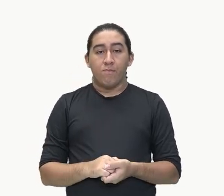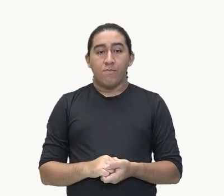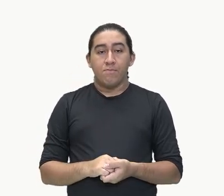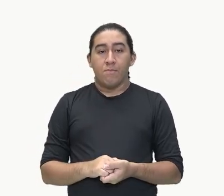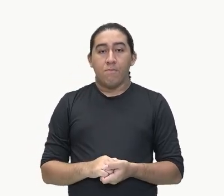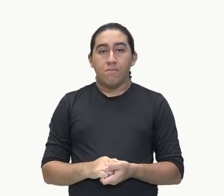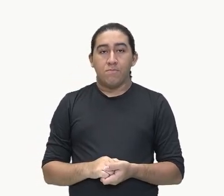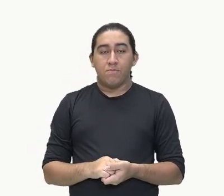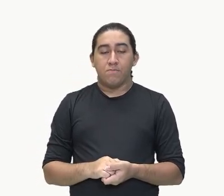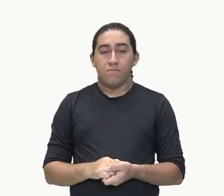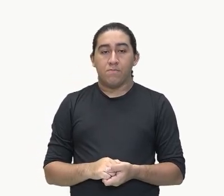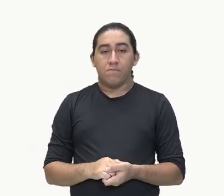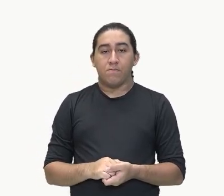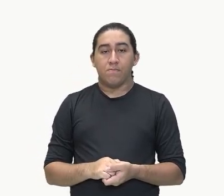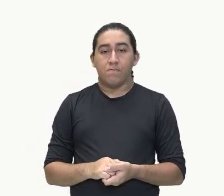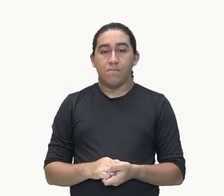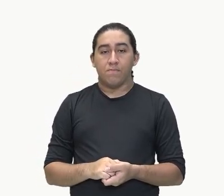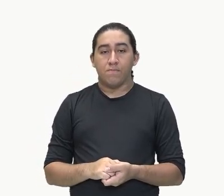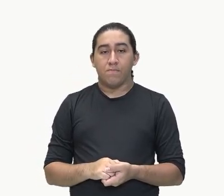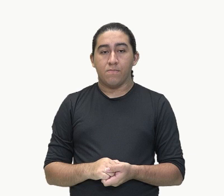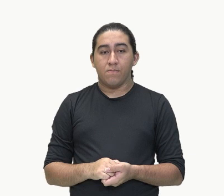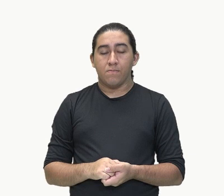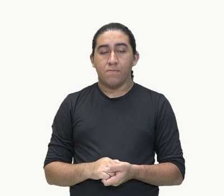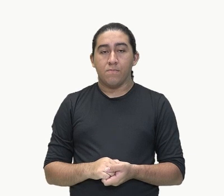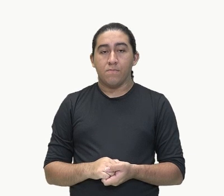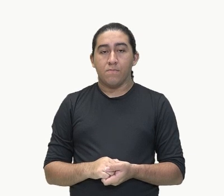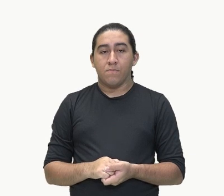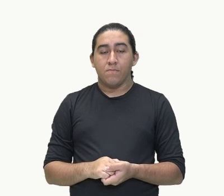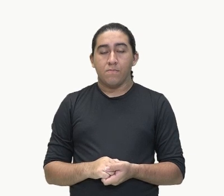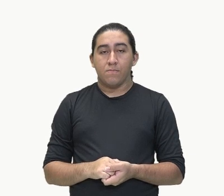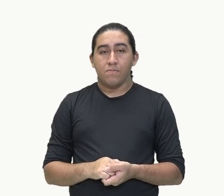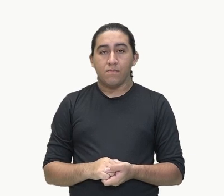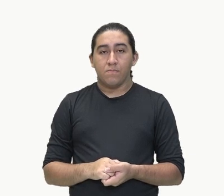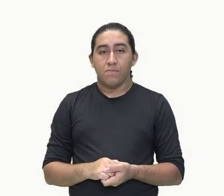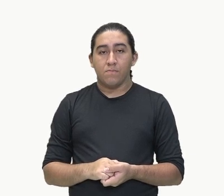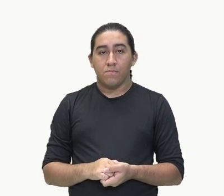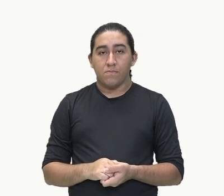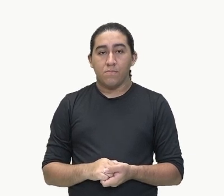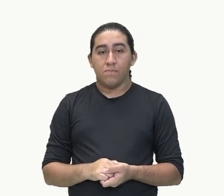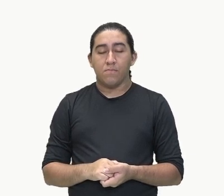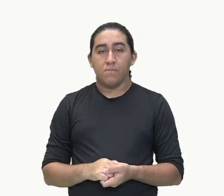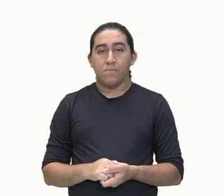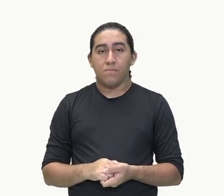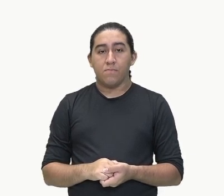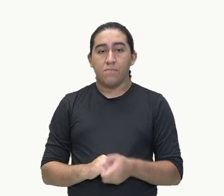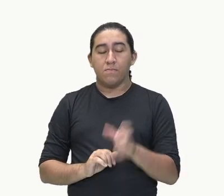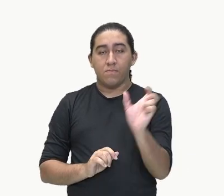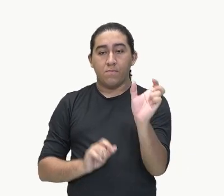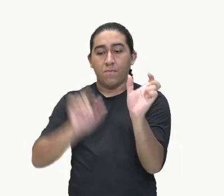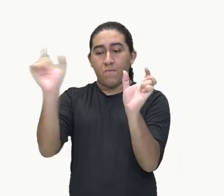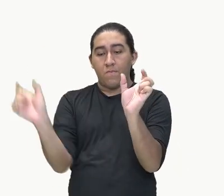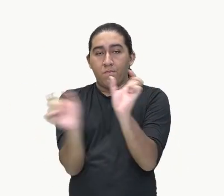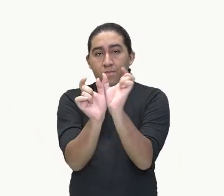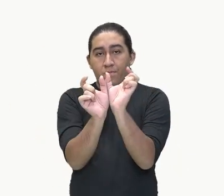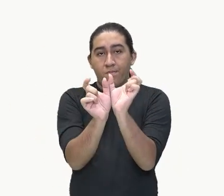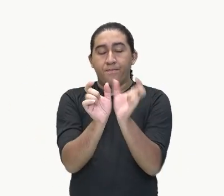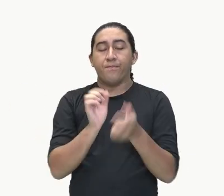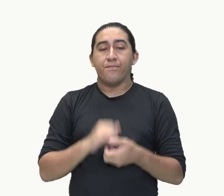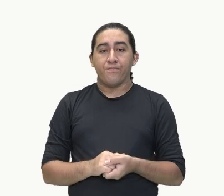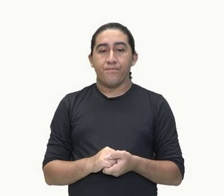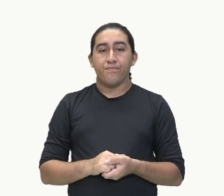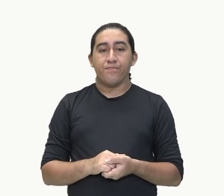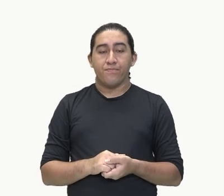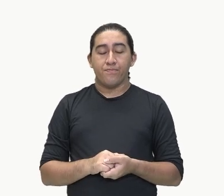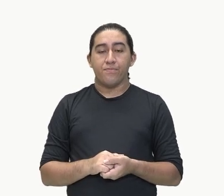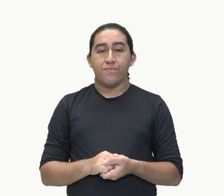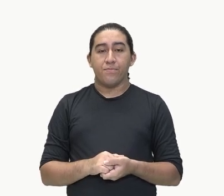Então, valorizar. Acrescentei o sufixo izar e formei a palavra valorizar. Então,